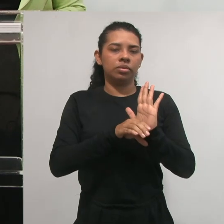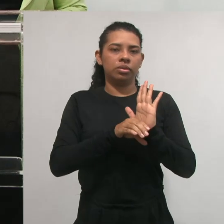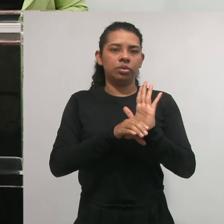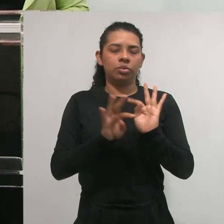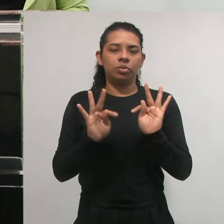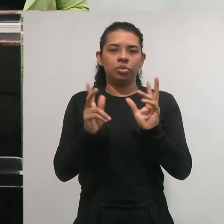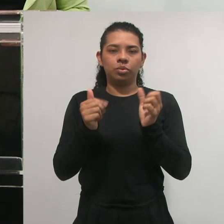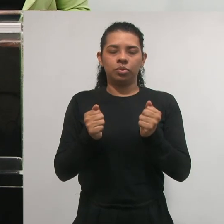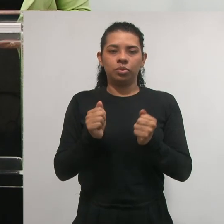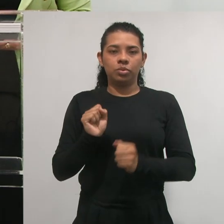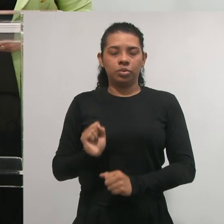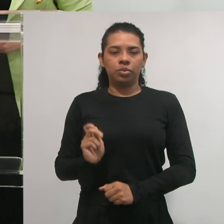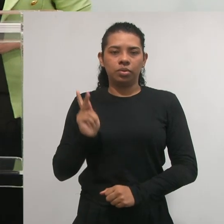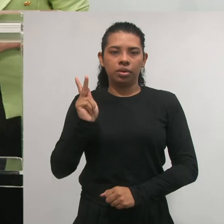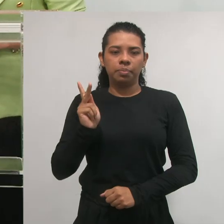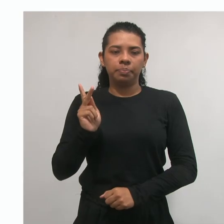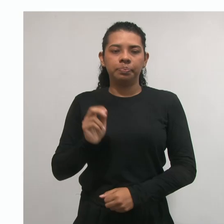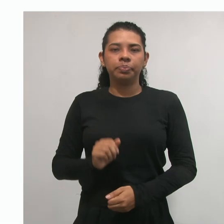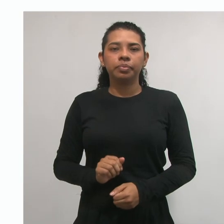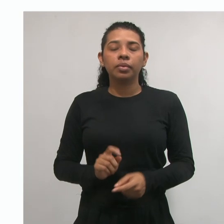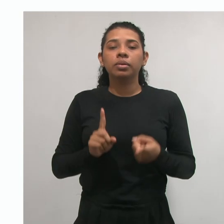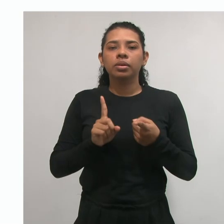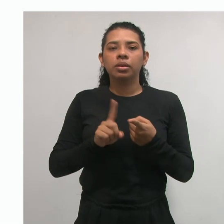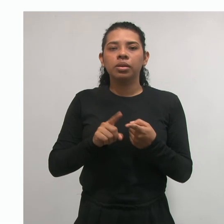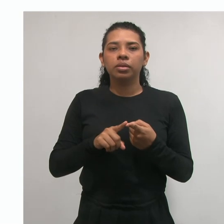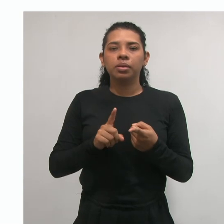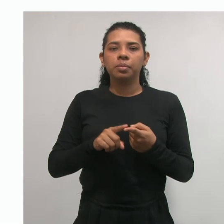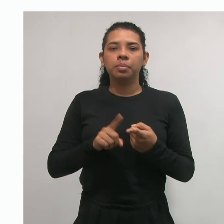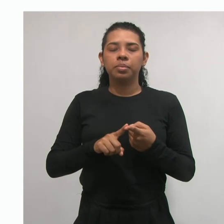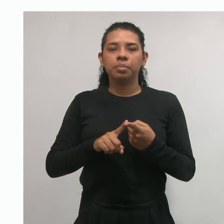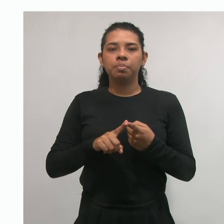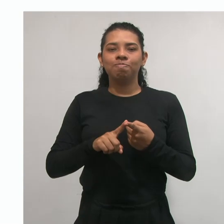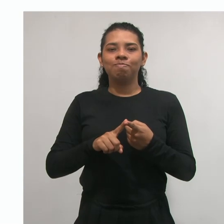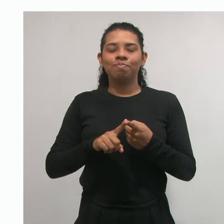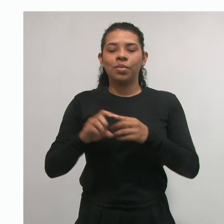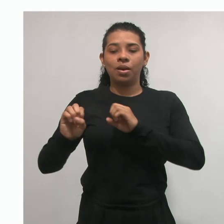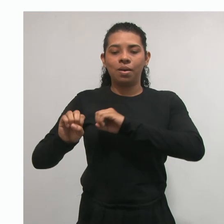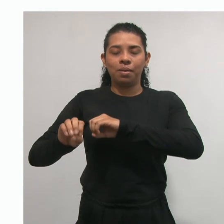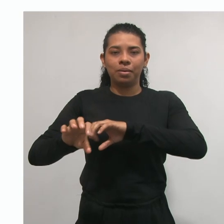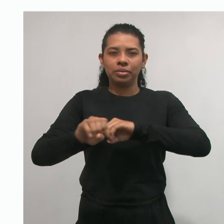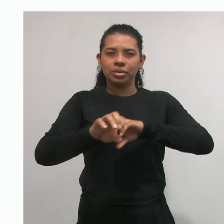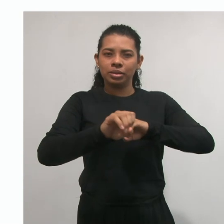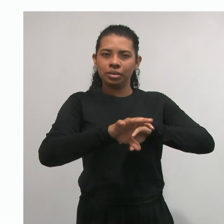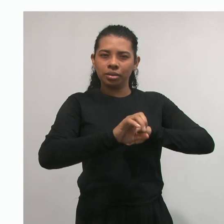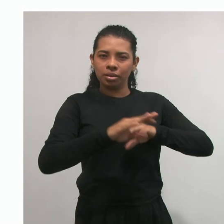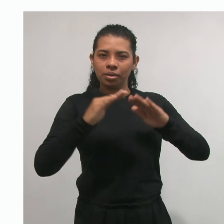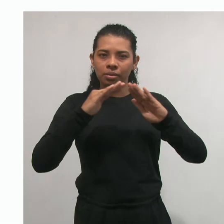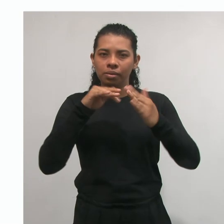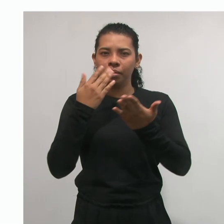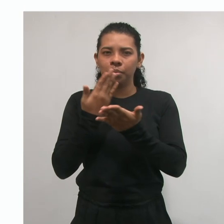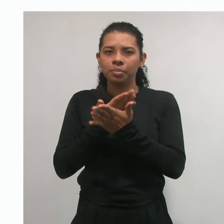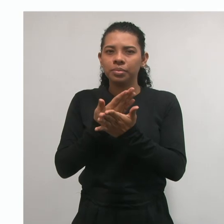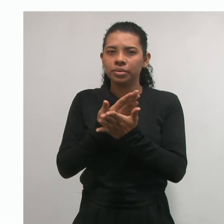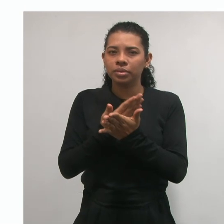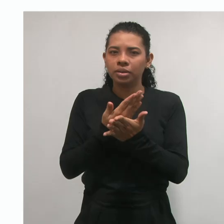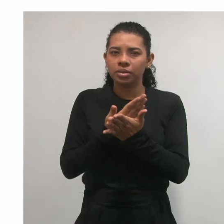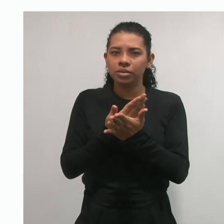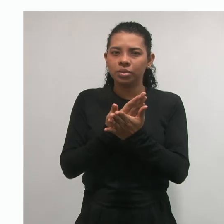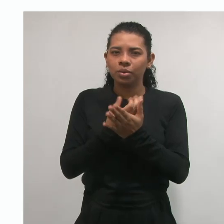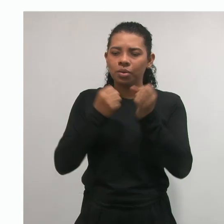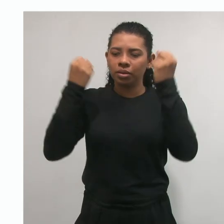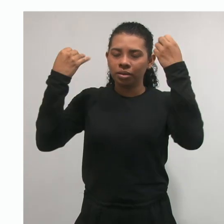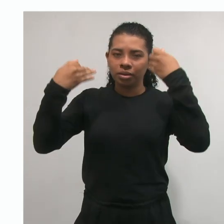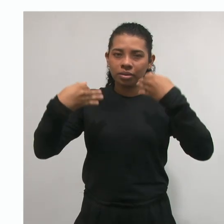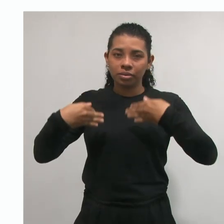e categorias, ok? Quando a gente fala da diversidade na escola, a gente vai estar falando de